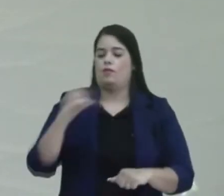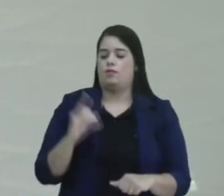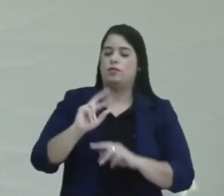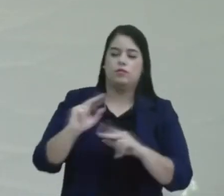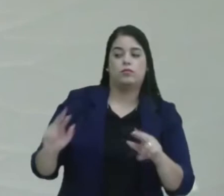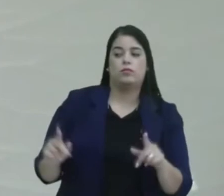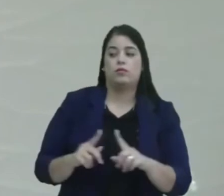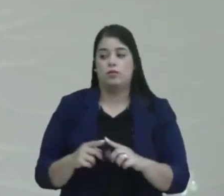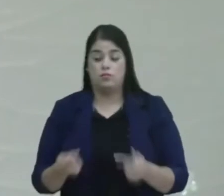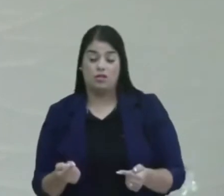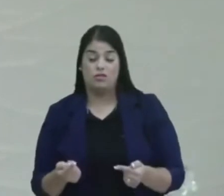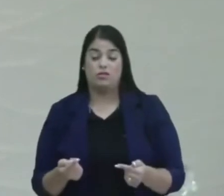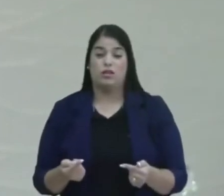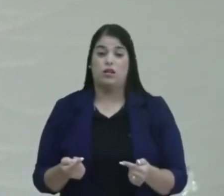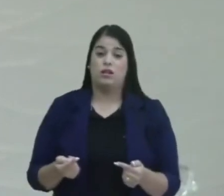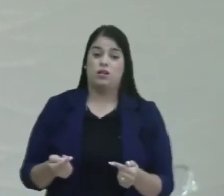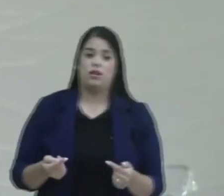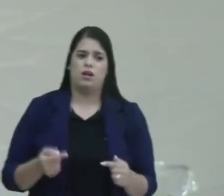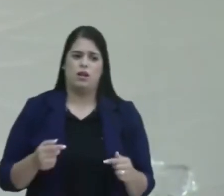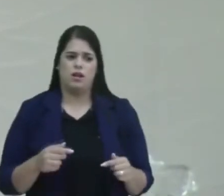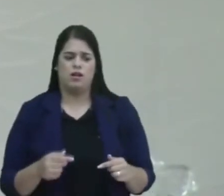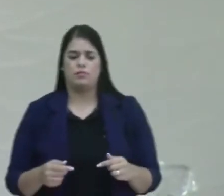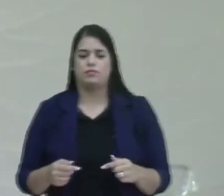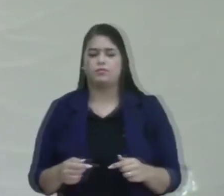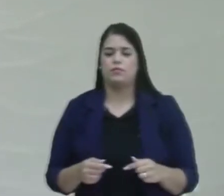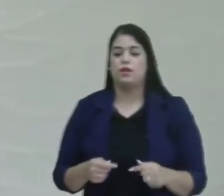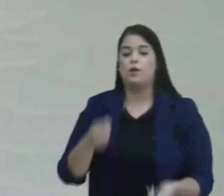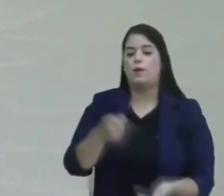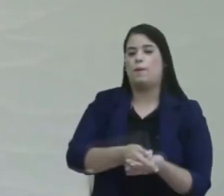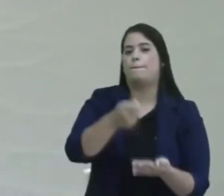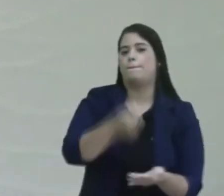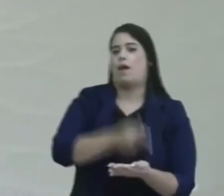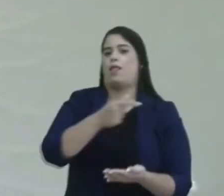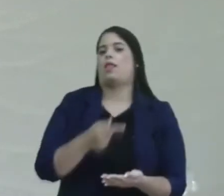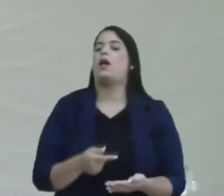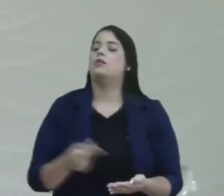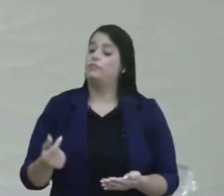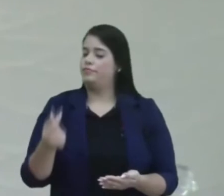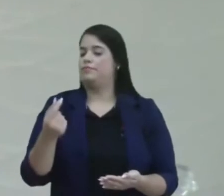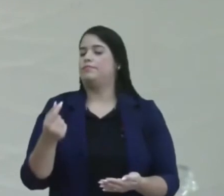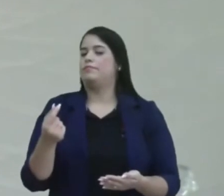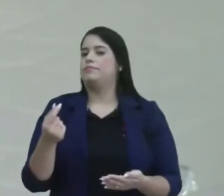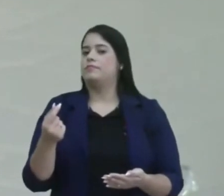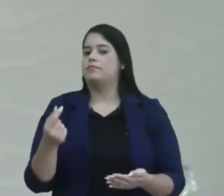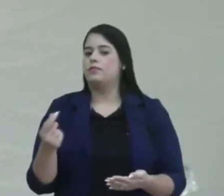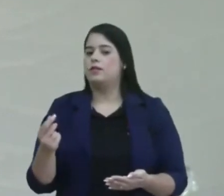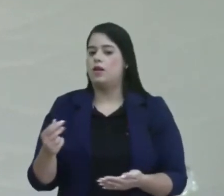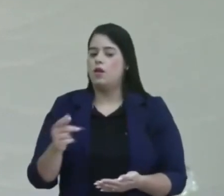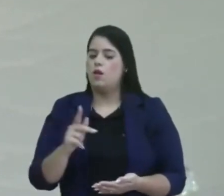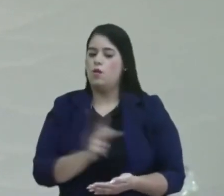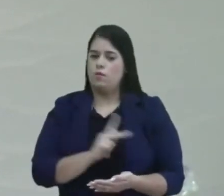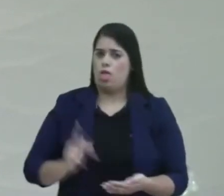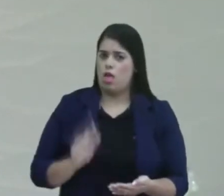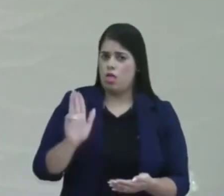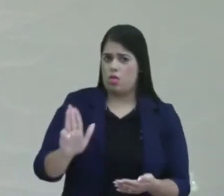tem, mas não quer dizer que ele tem maioria, ele tem essa maioria comprada. E a gente não quer que o governo do presidente Lula seja